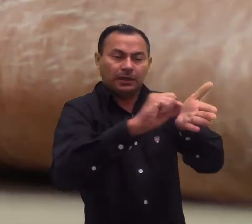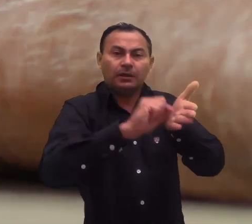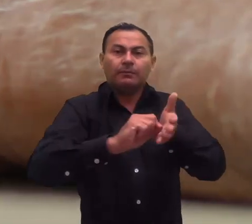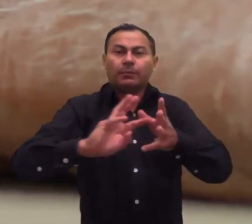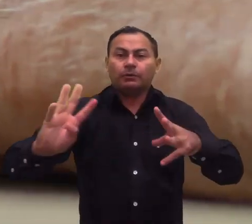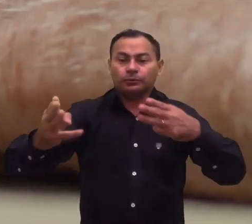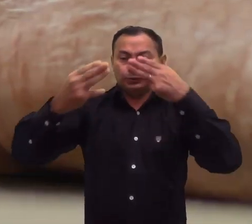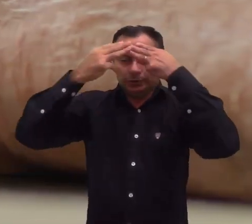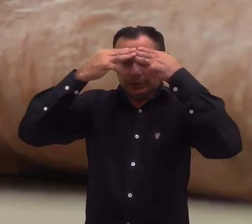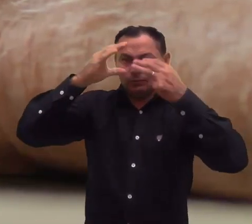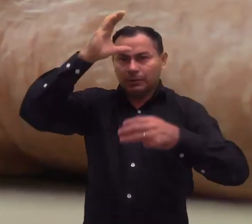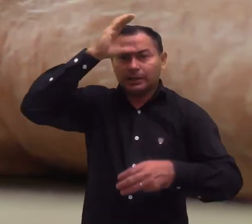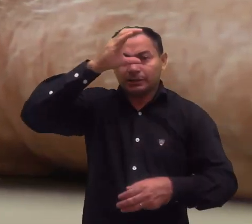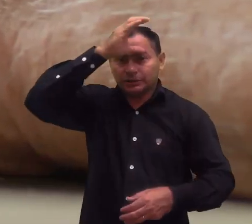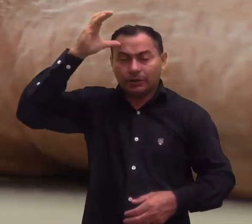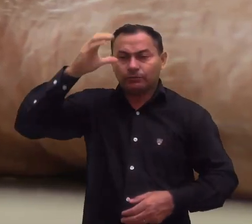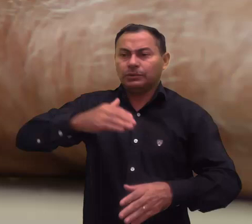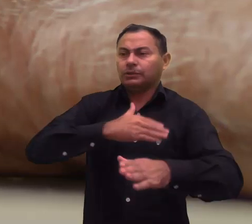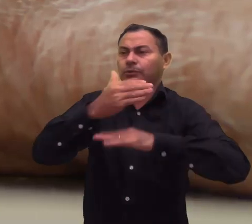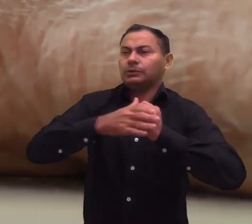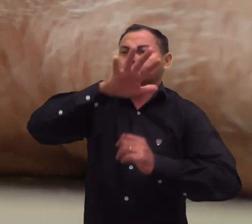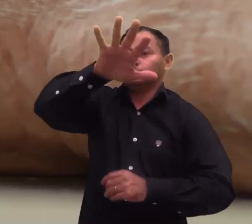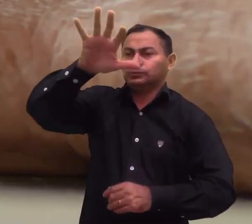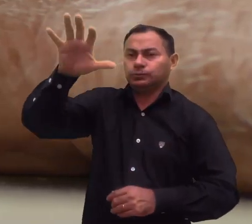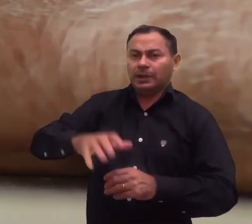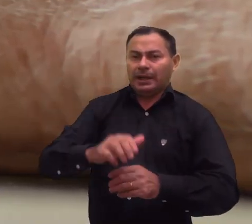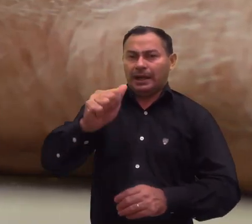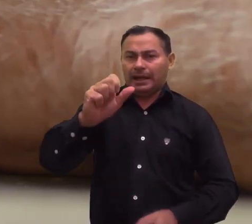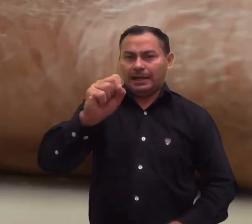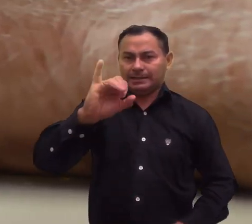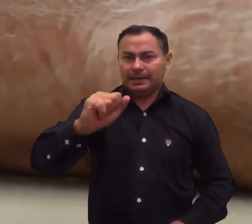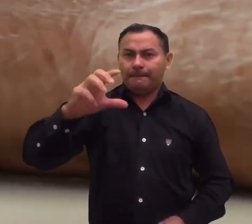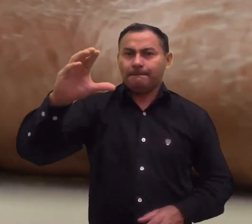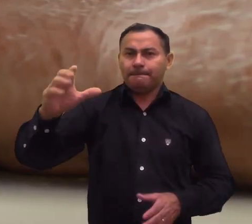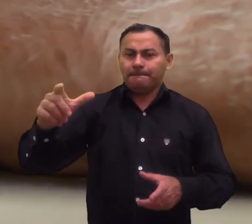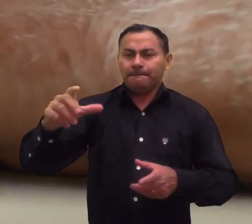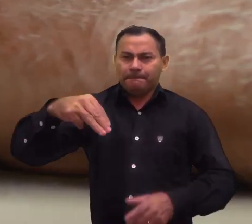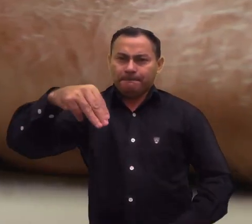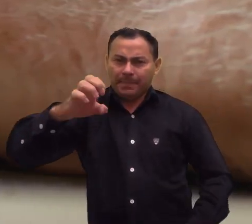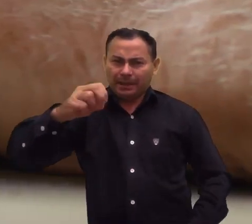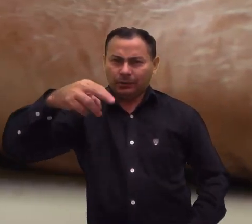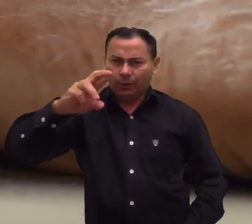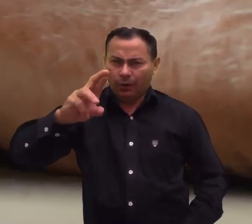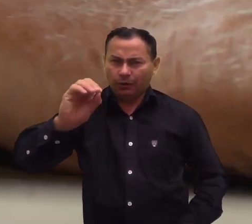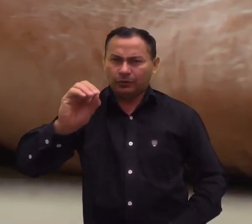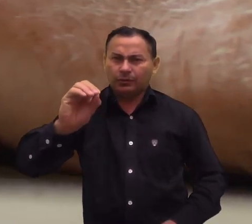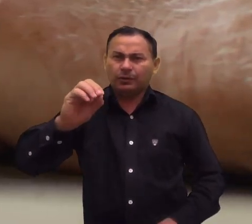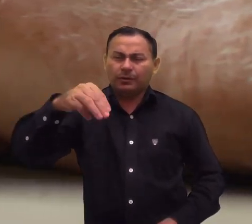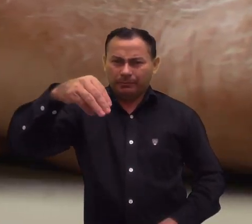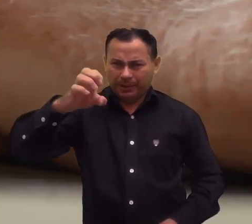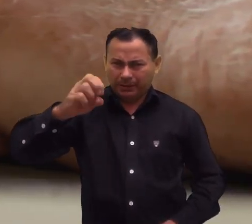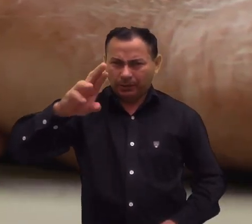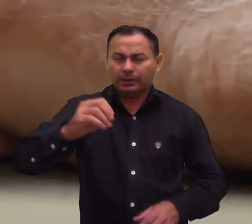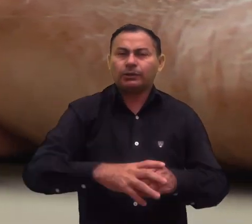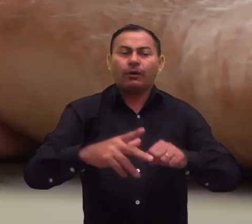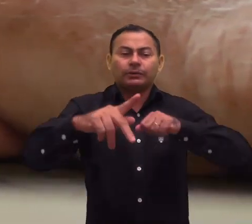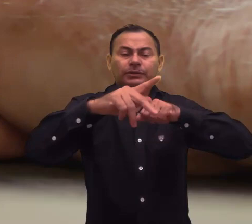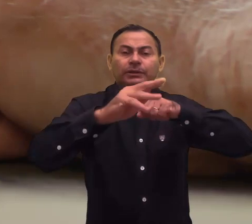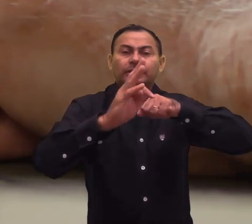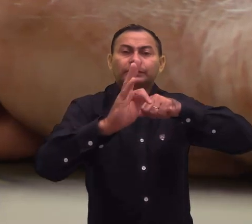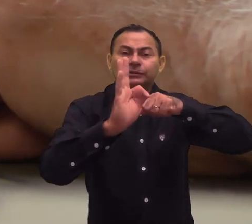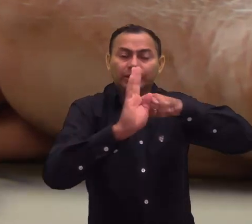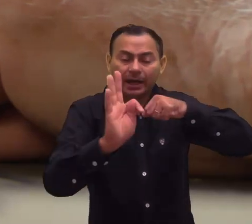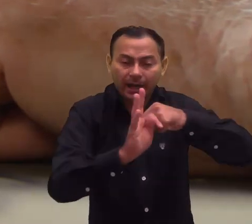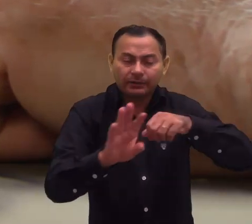Pedro estava escrevendo para judeus cristãos espalhados por toda a região da Ásia Menor. Assim como Tiago e o autor do livro de